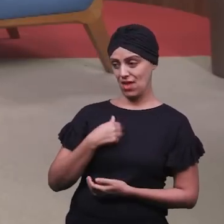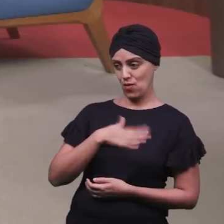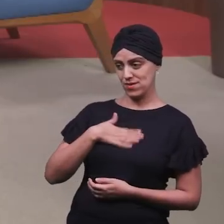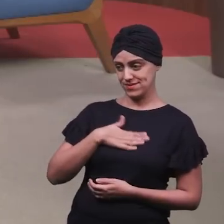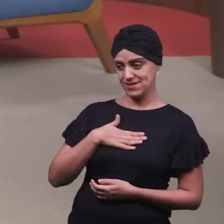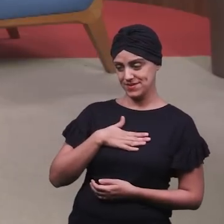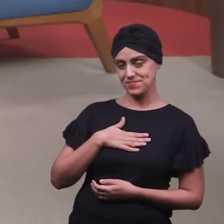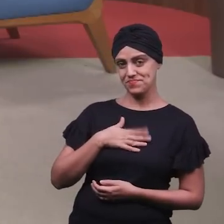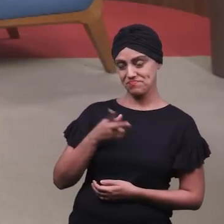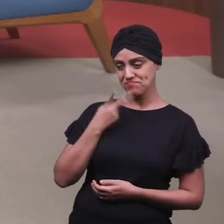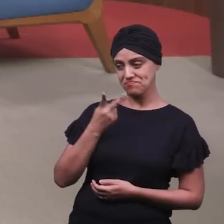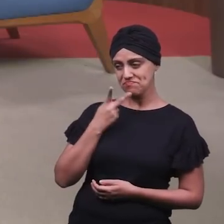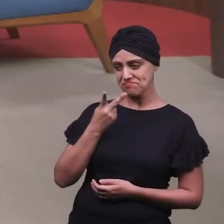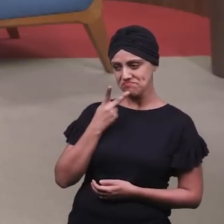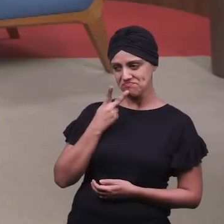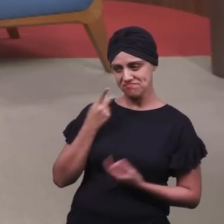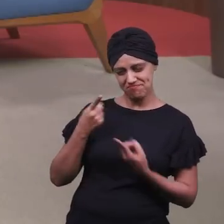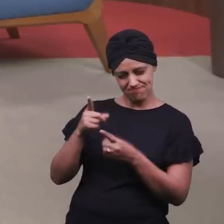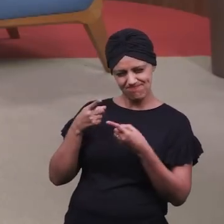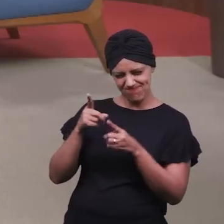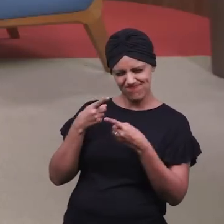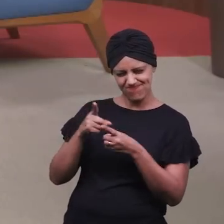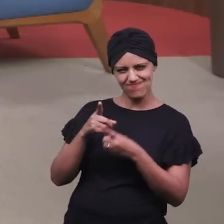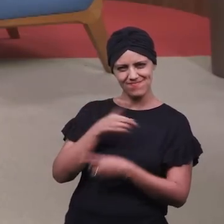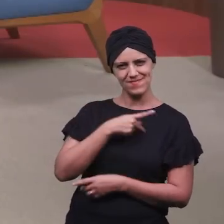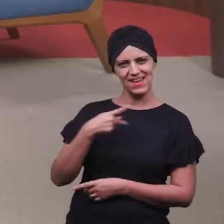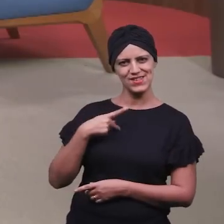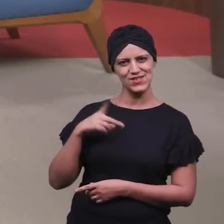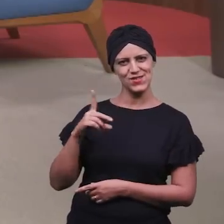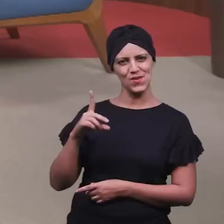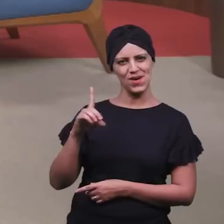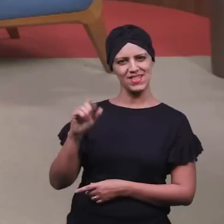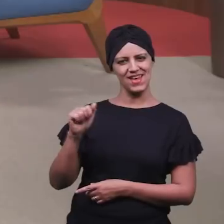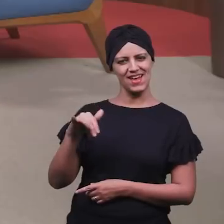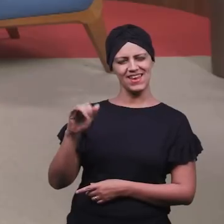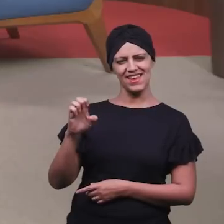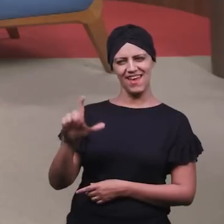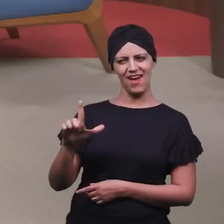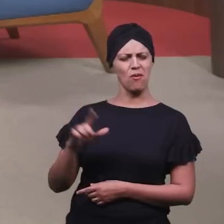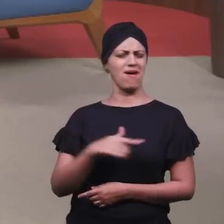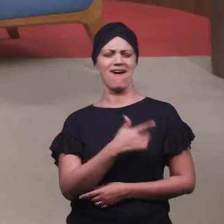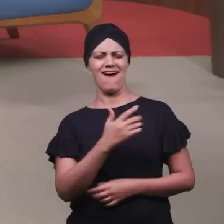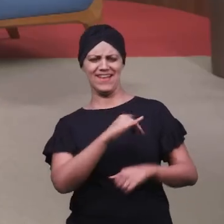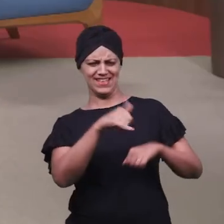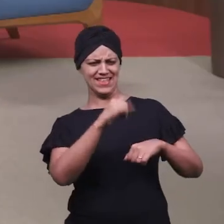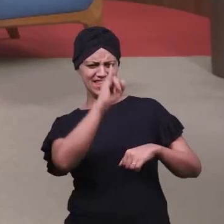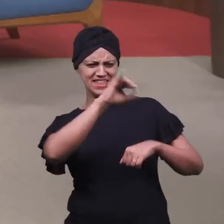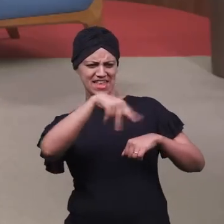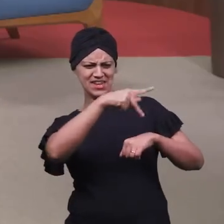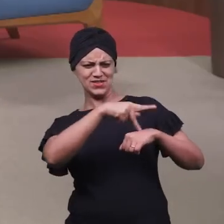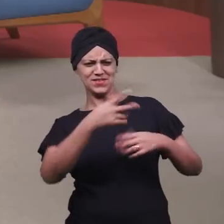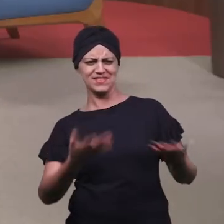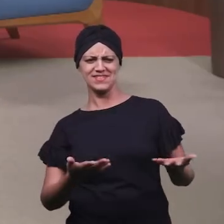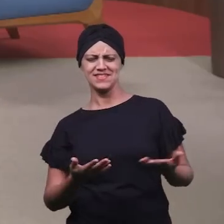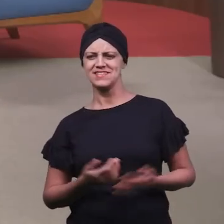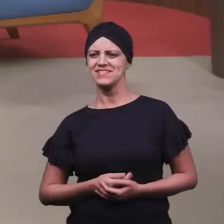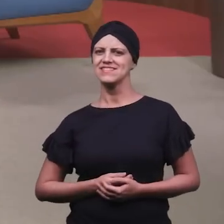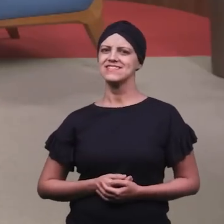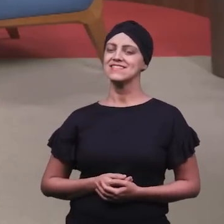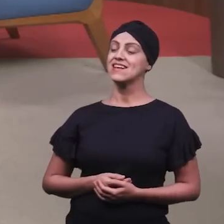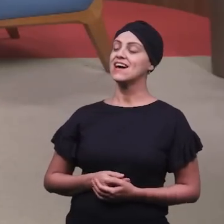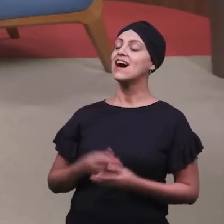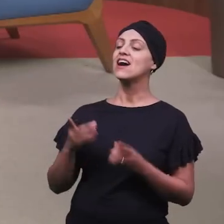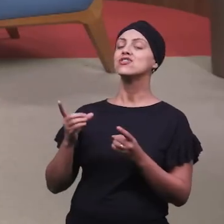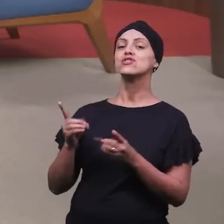Eu gostaria até de fazer uma provocação aqui ao pastor Daniel. Provocação internacional é perigoso. É perigoso, Daniel. Porque, no